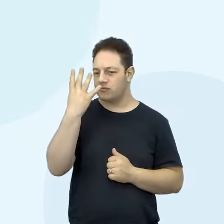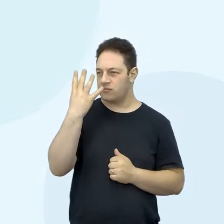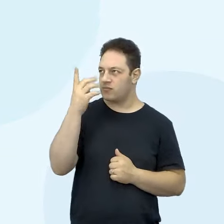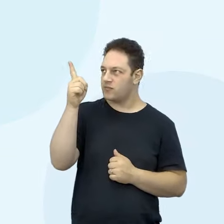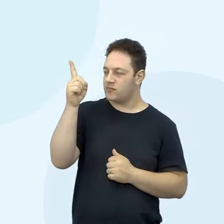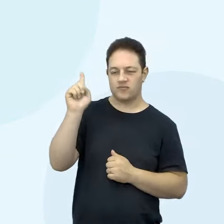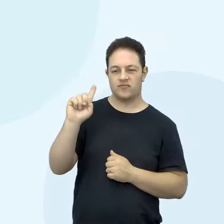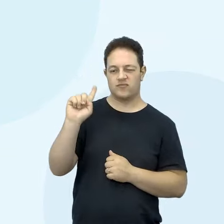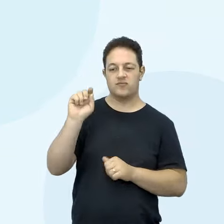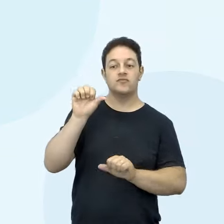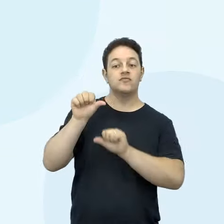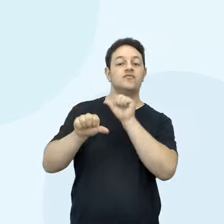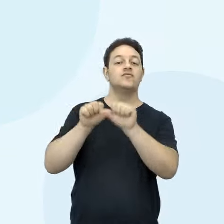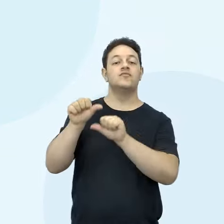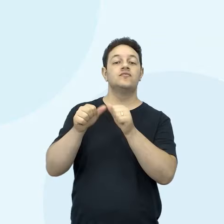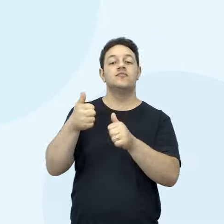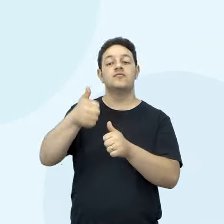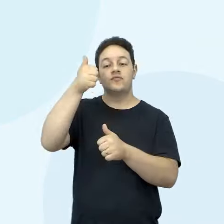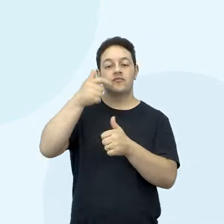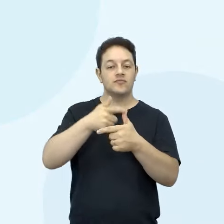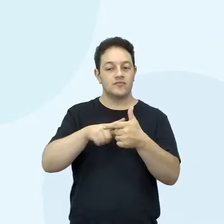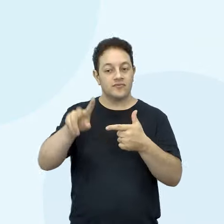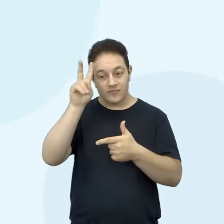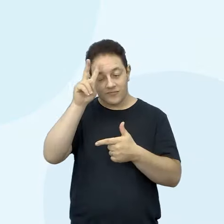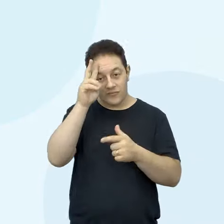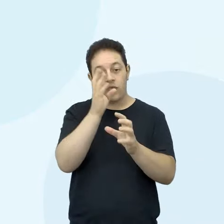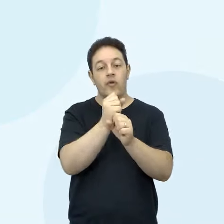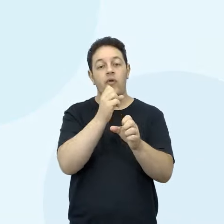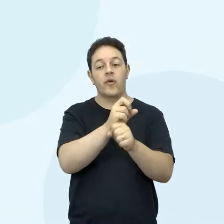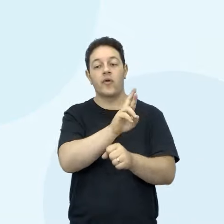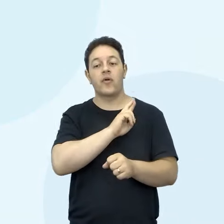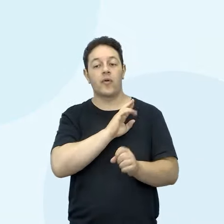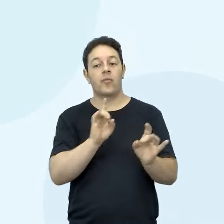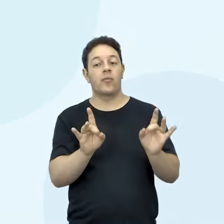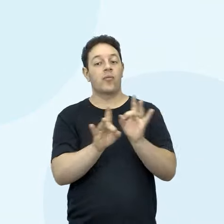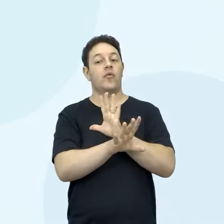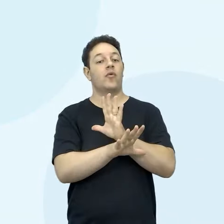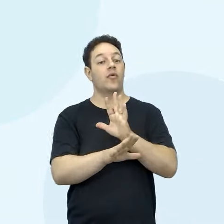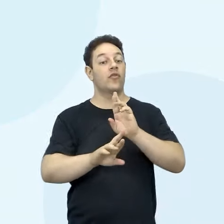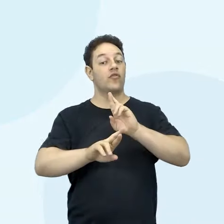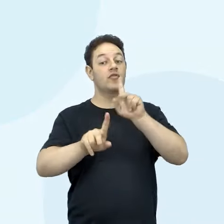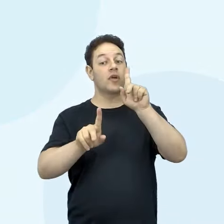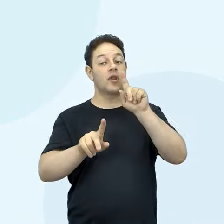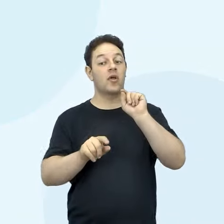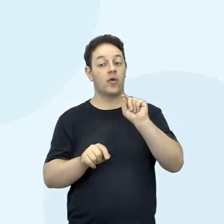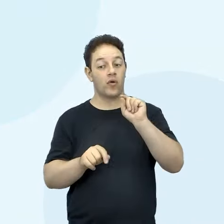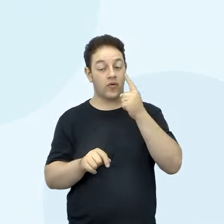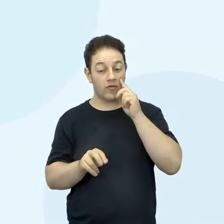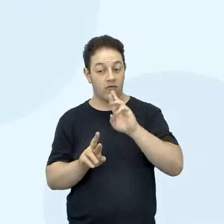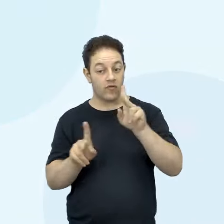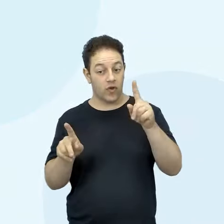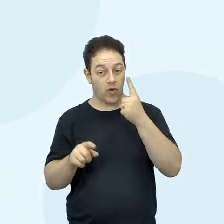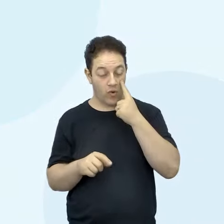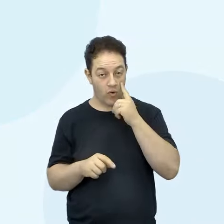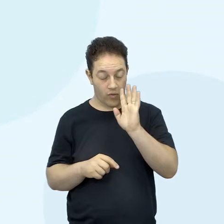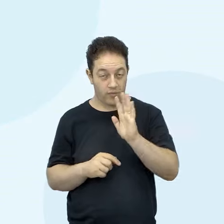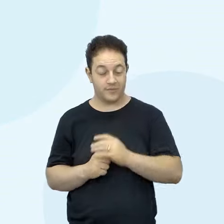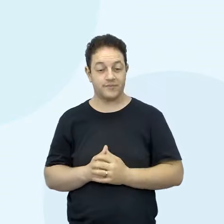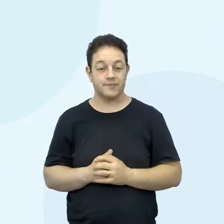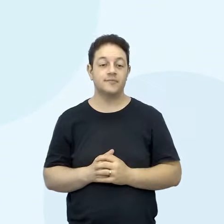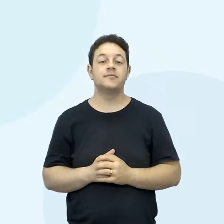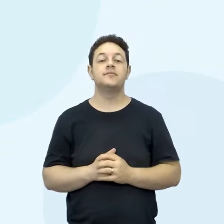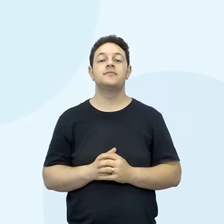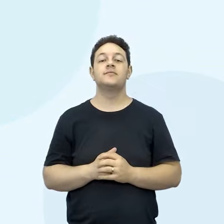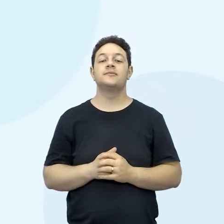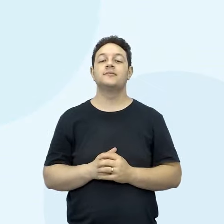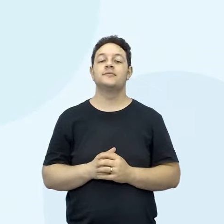ó, porque eu já sei lá que deu aquela conta, eu vou fazer uma coisinha diferente, ó. Eu vou fazer o seguinte. Eu vou